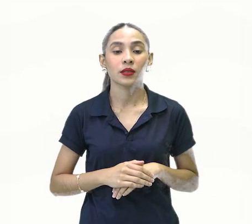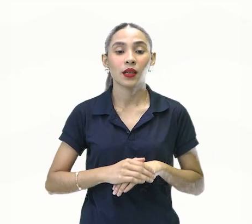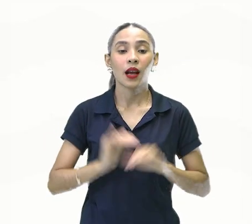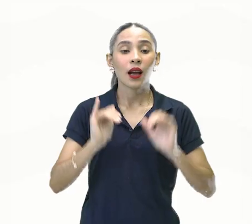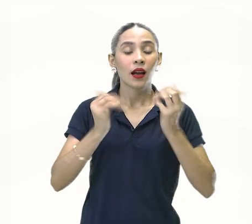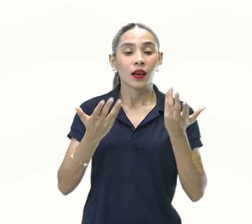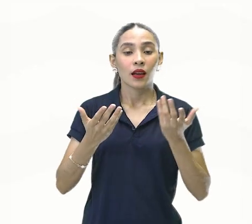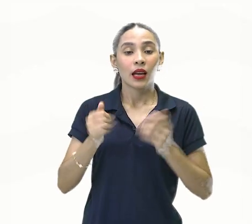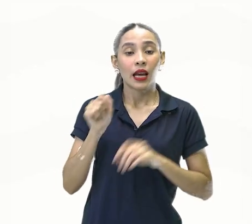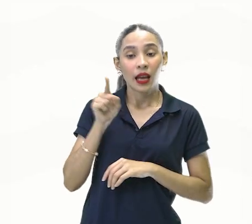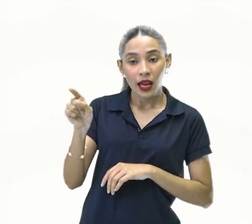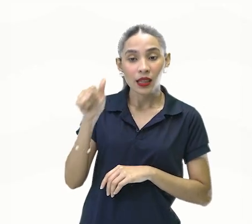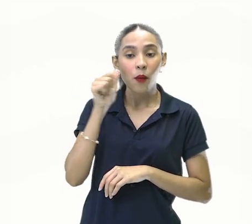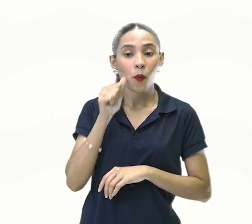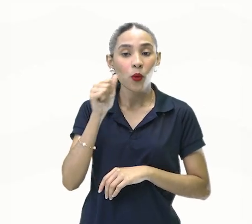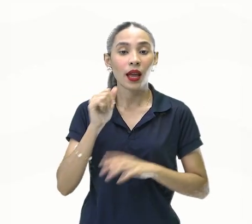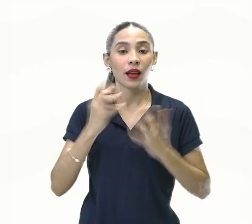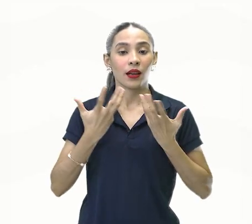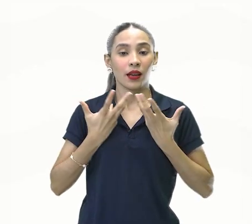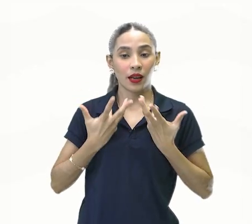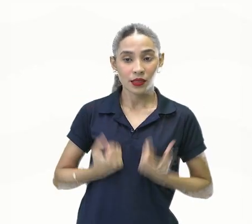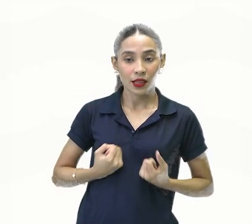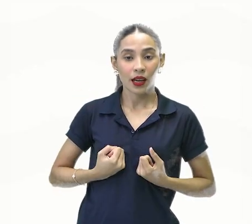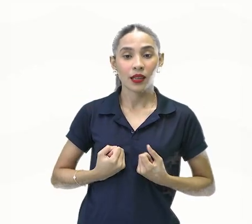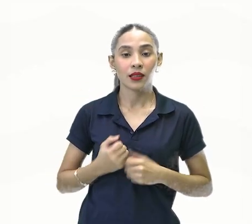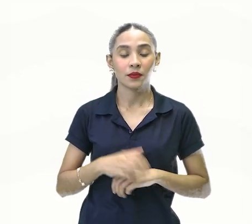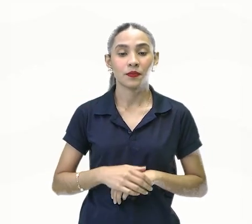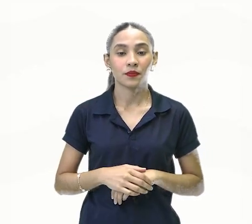porque isso aqui que é o meu tempo verbal que eu vou analisar.